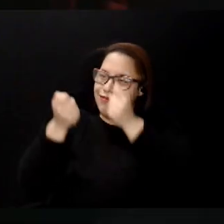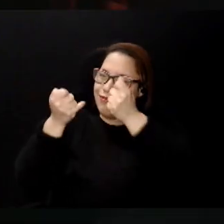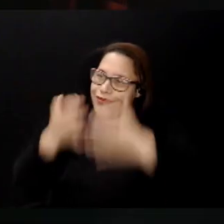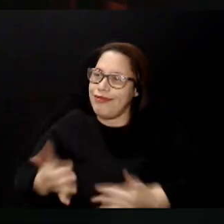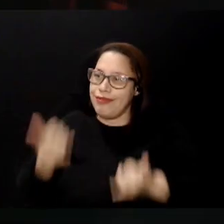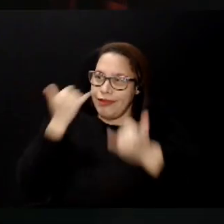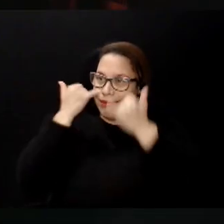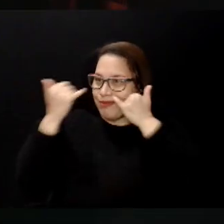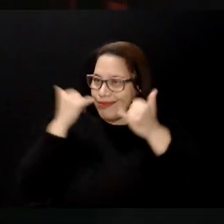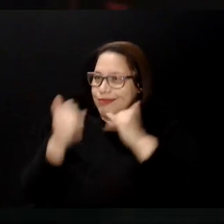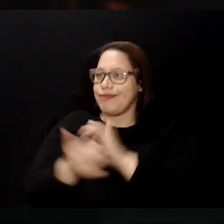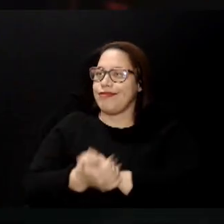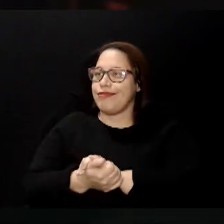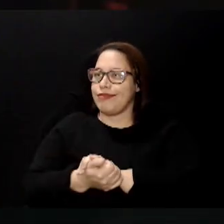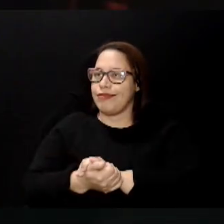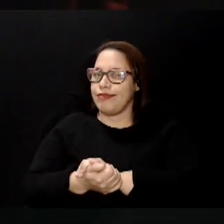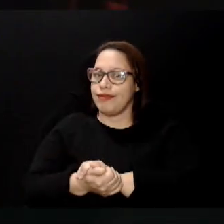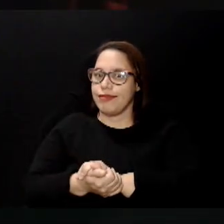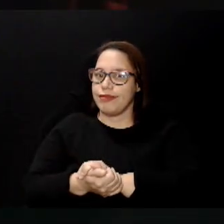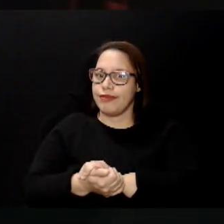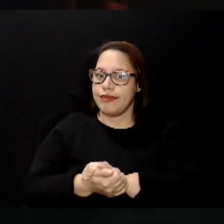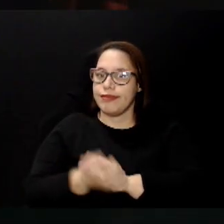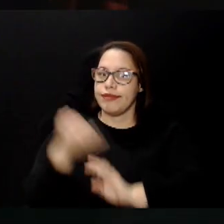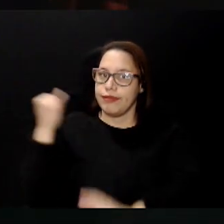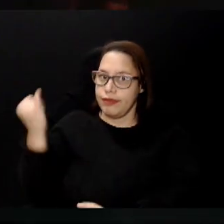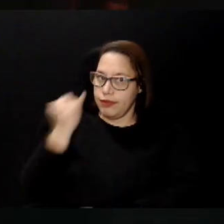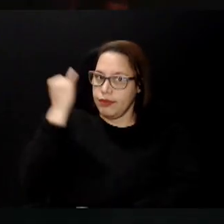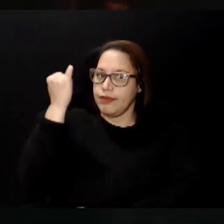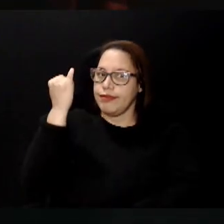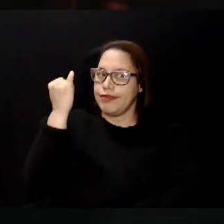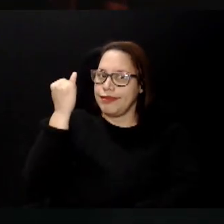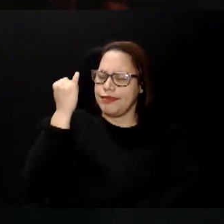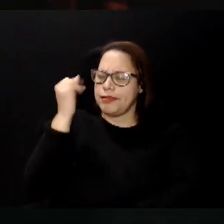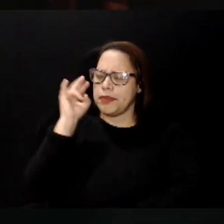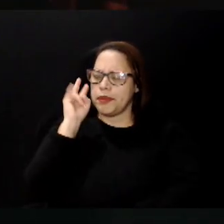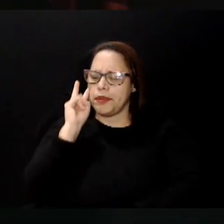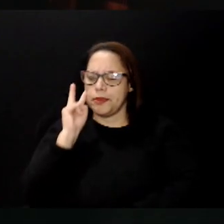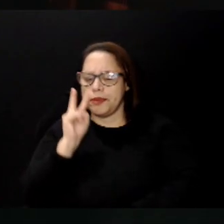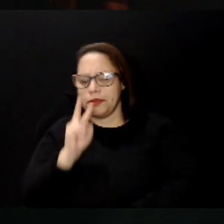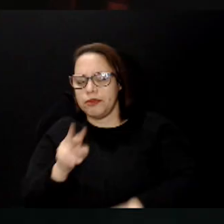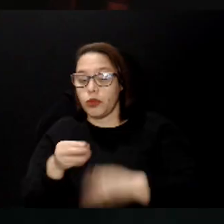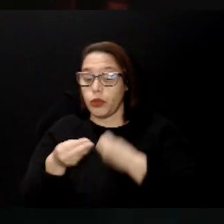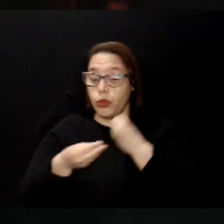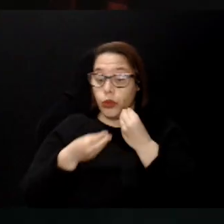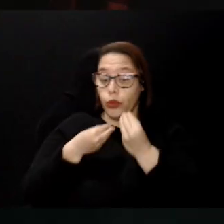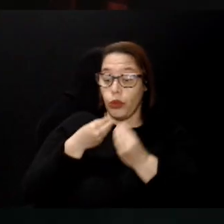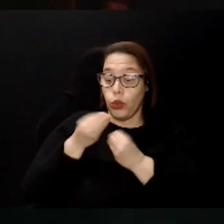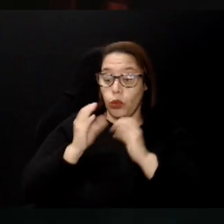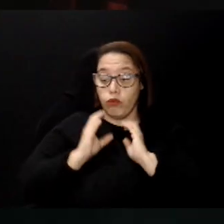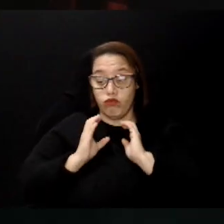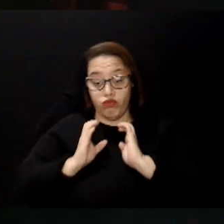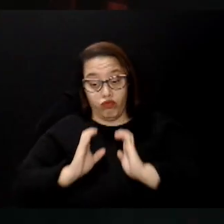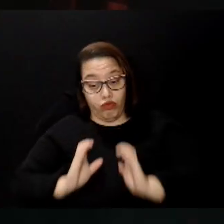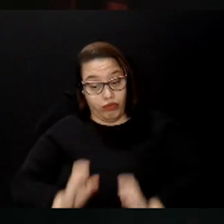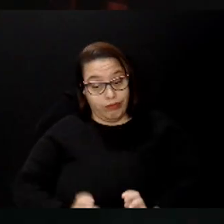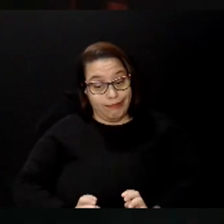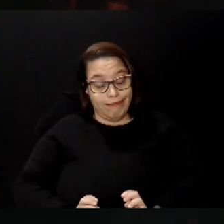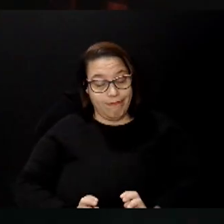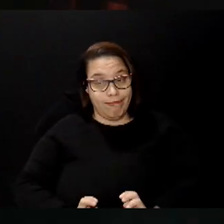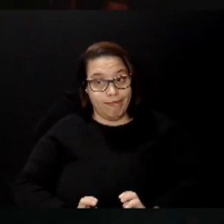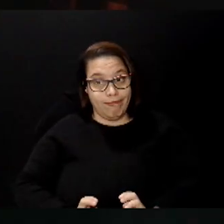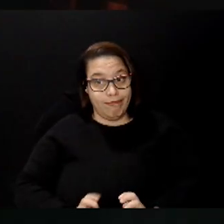que agora é importante, né, a gente dar uma olhadinha, ver como é que estamos nos comportando e, puxar